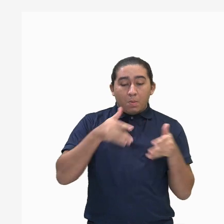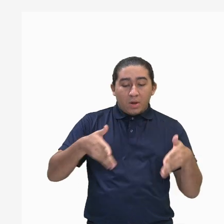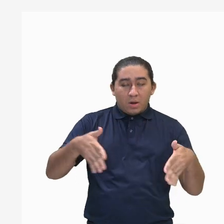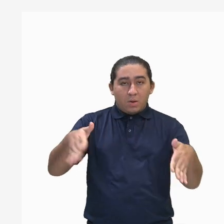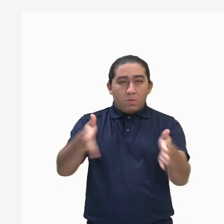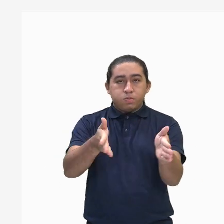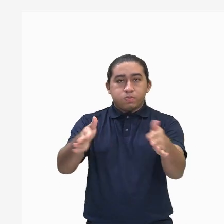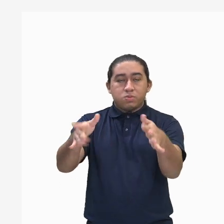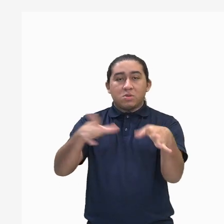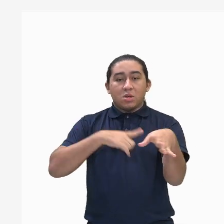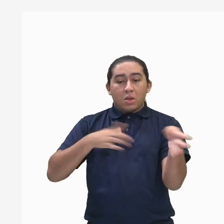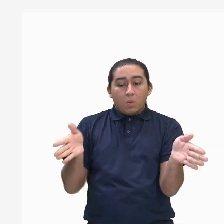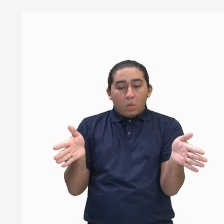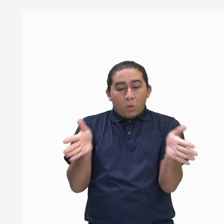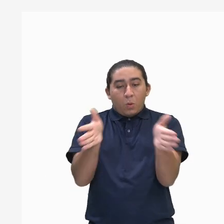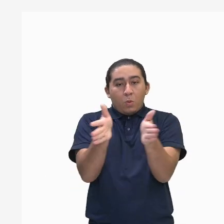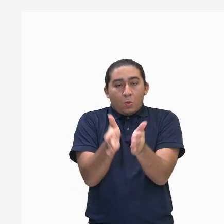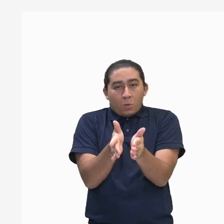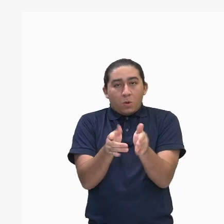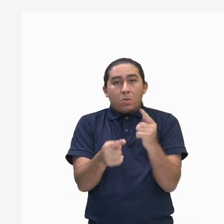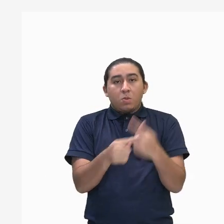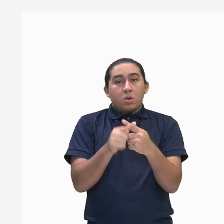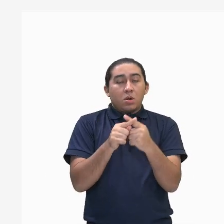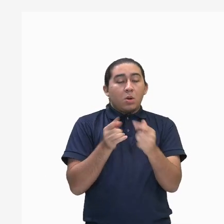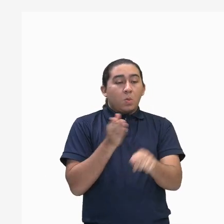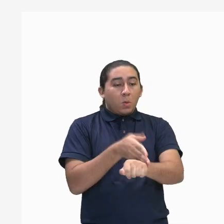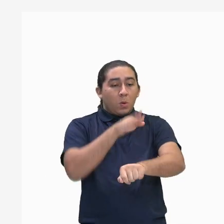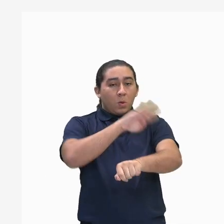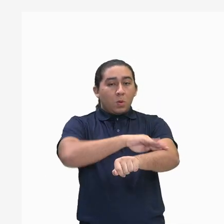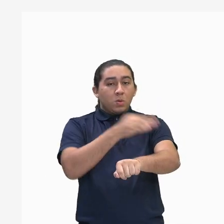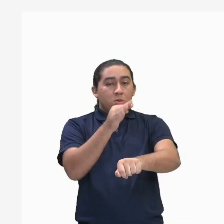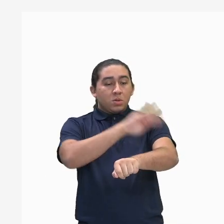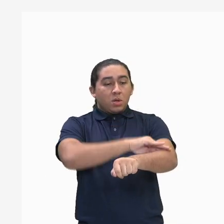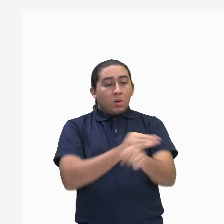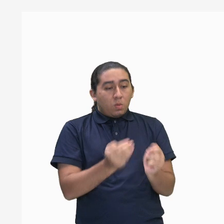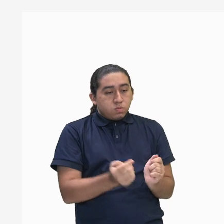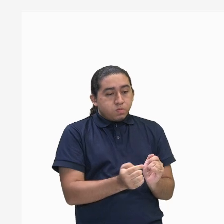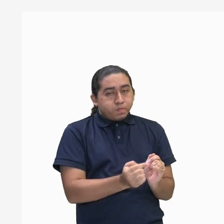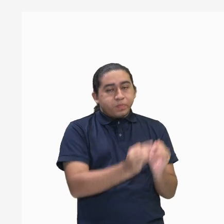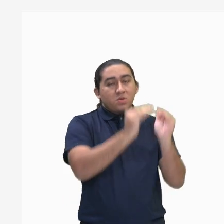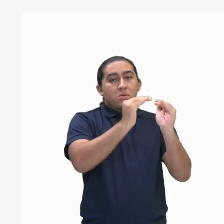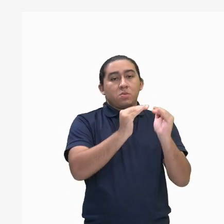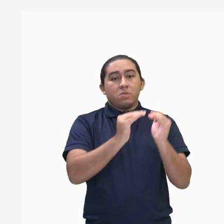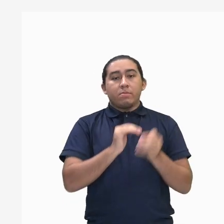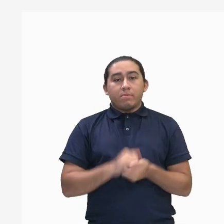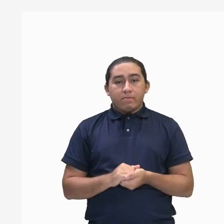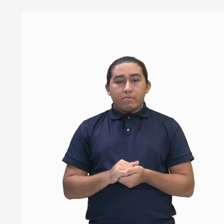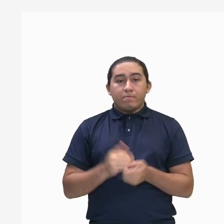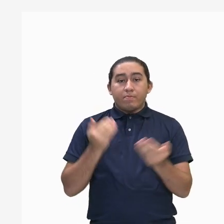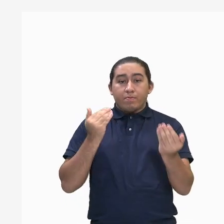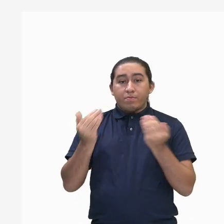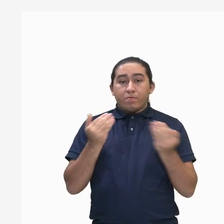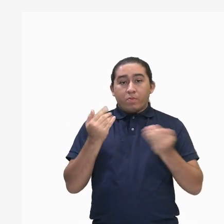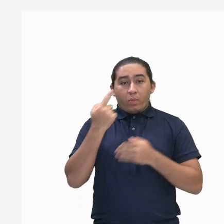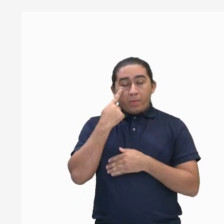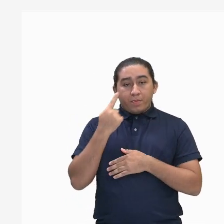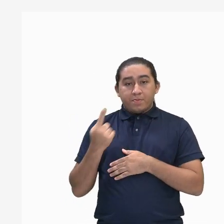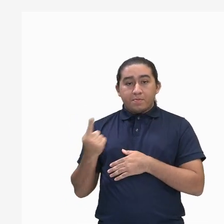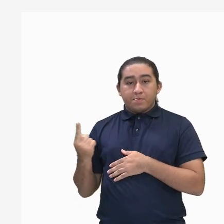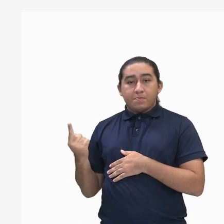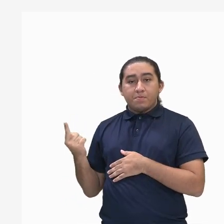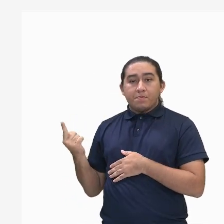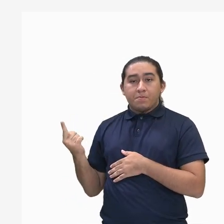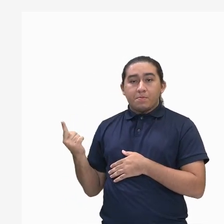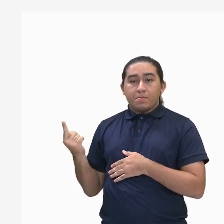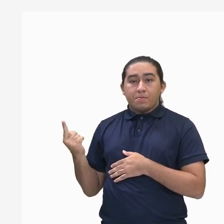né? Então, a gente vai observar na próxima imagem como seria, né? Então, essa é a comparação entre o proposto mar interno e a